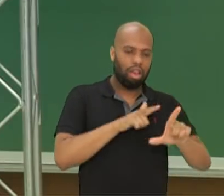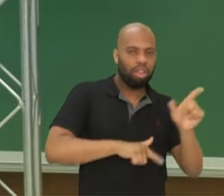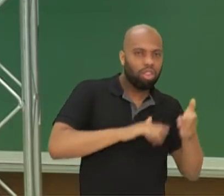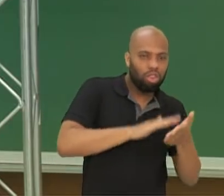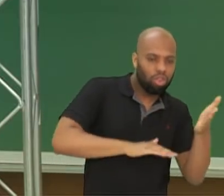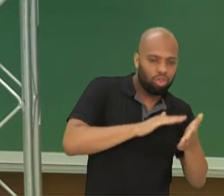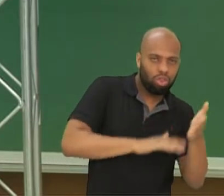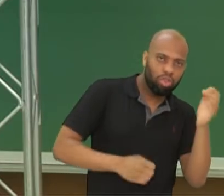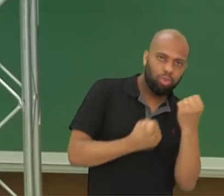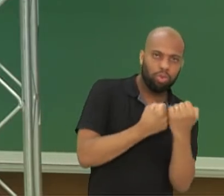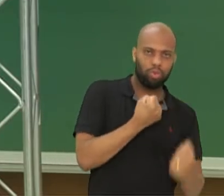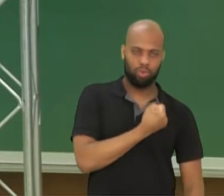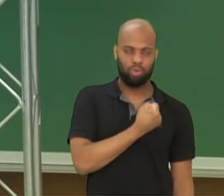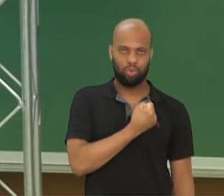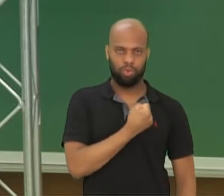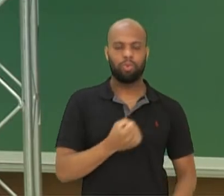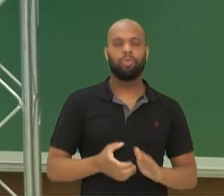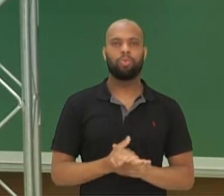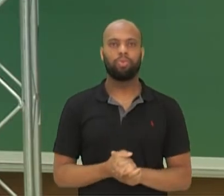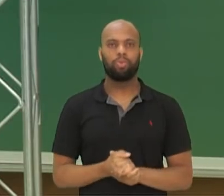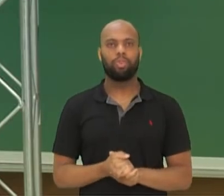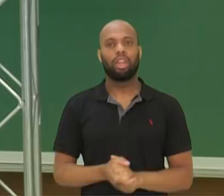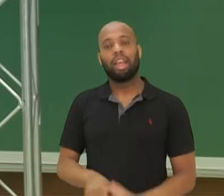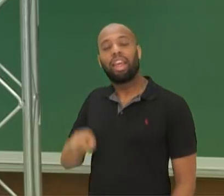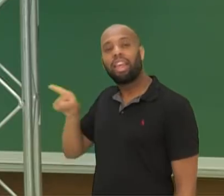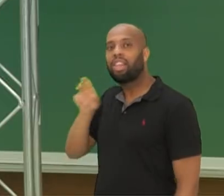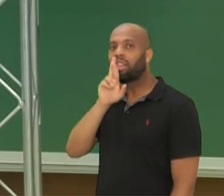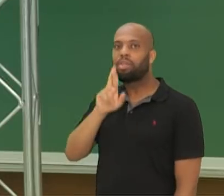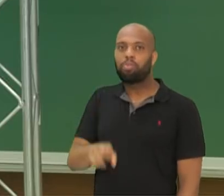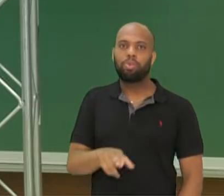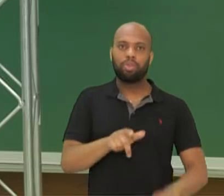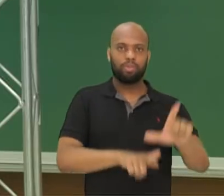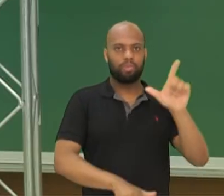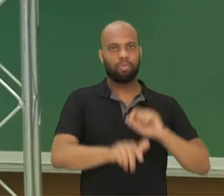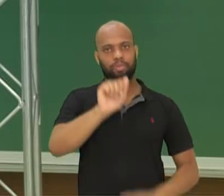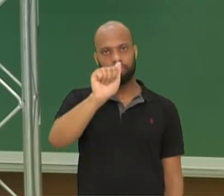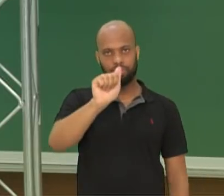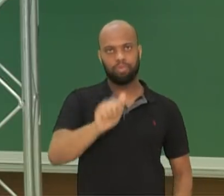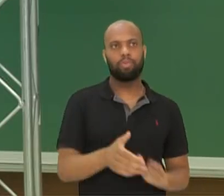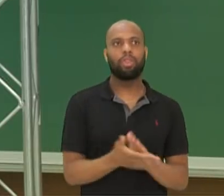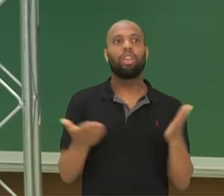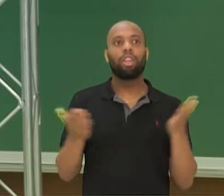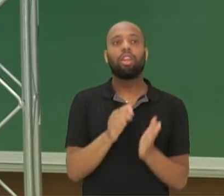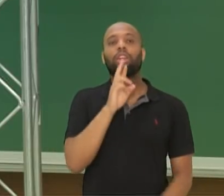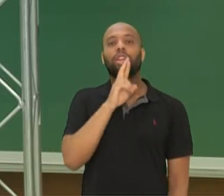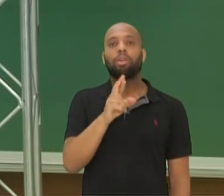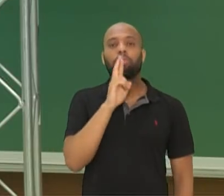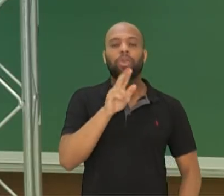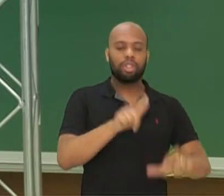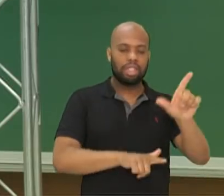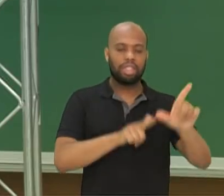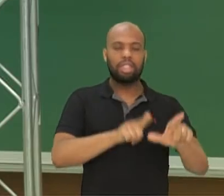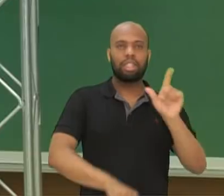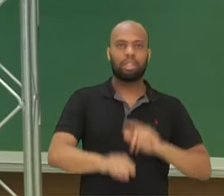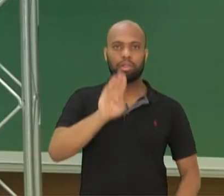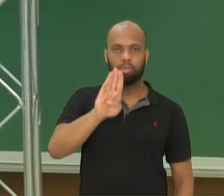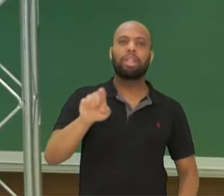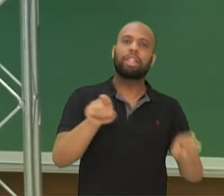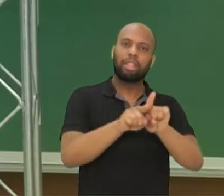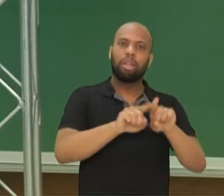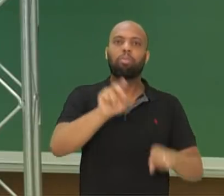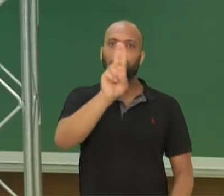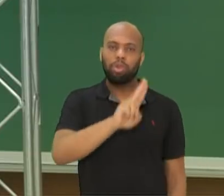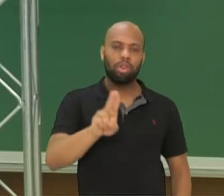valor indicado. Essa é a solução do item A. A resolução do item B, gente, também